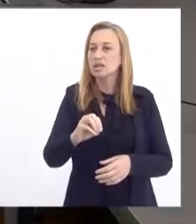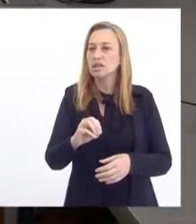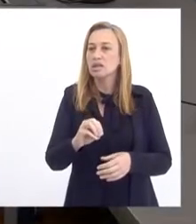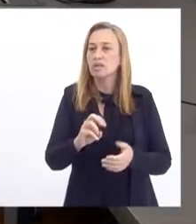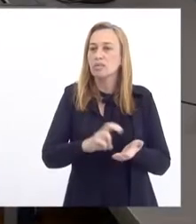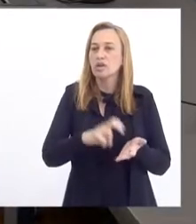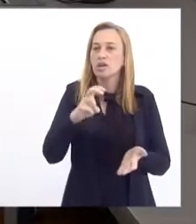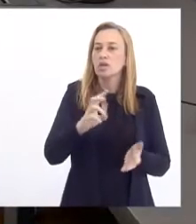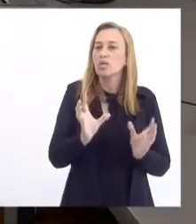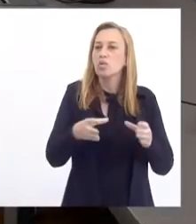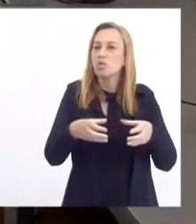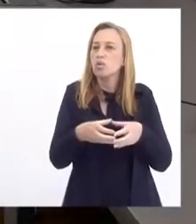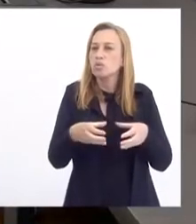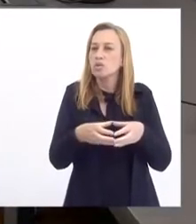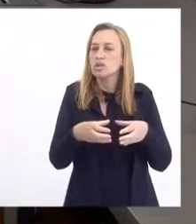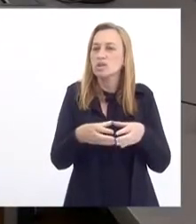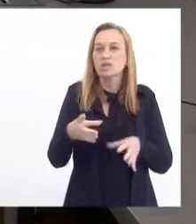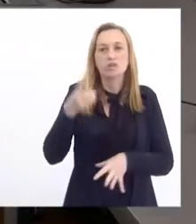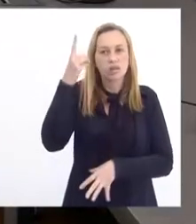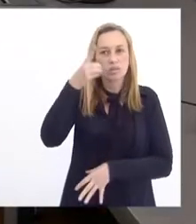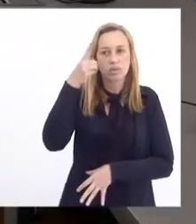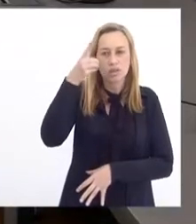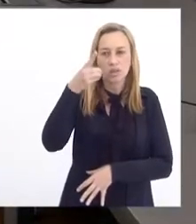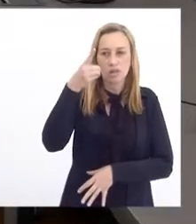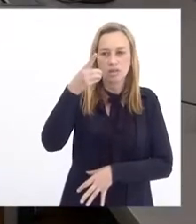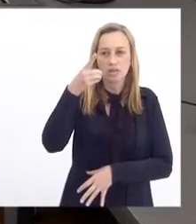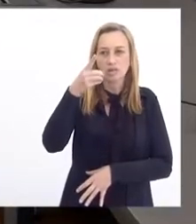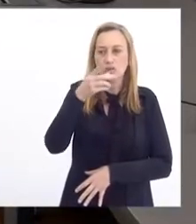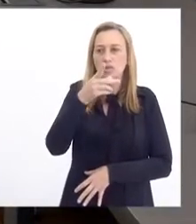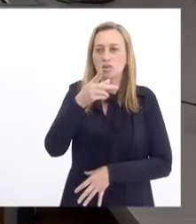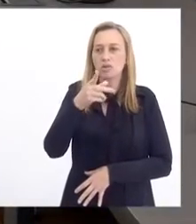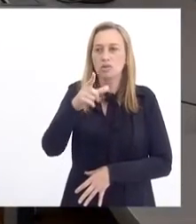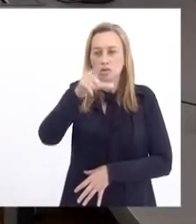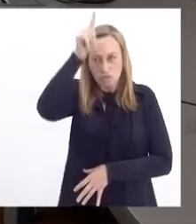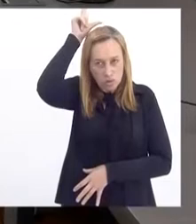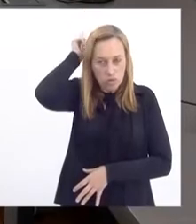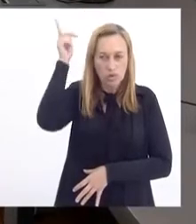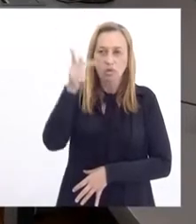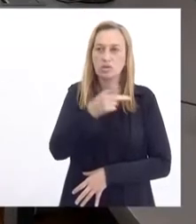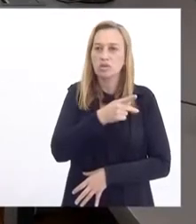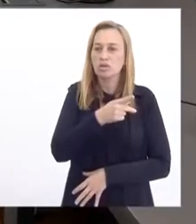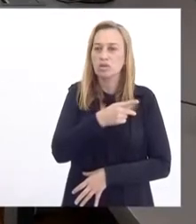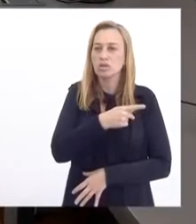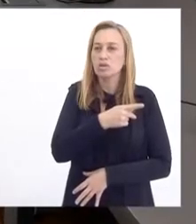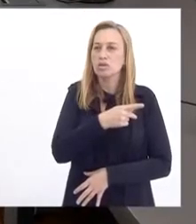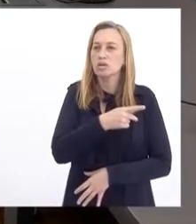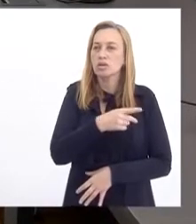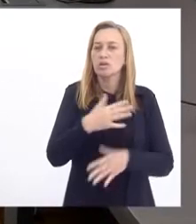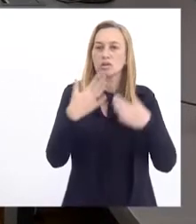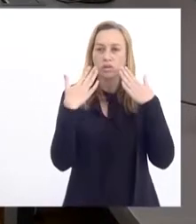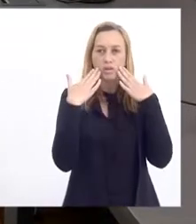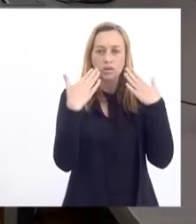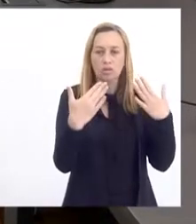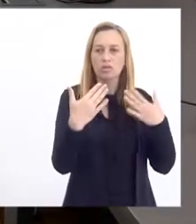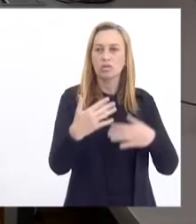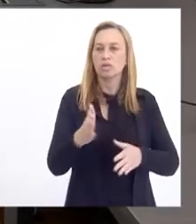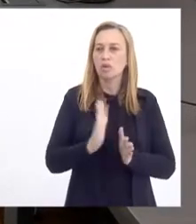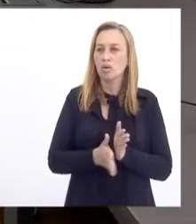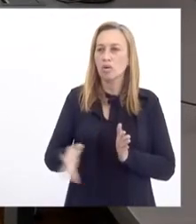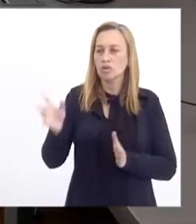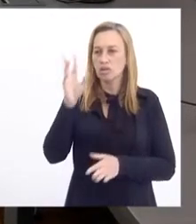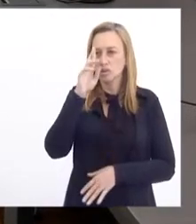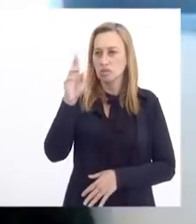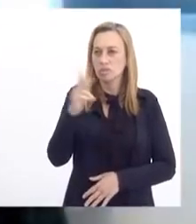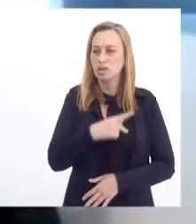Comissão de deputado Luiz Paulo presidirá essa audiência pública. Questão de ordem, presidente. Deputado Mink.